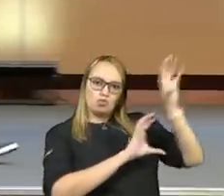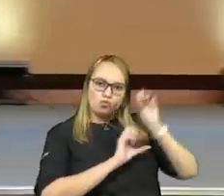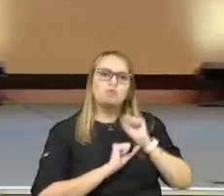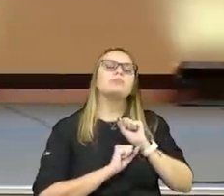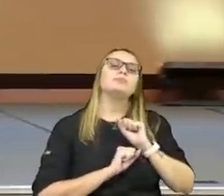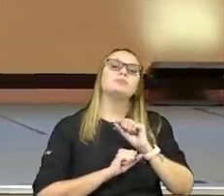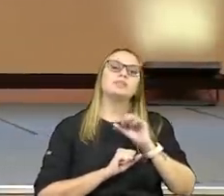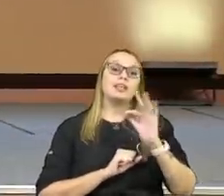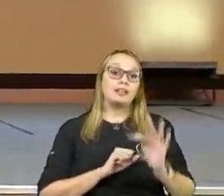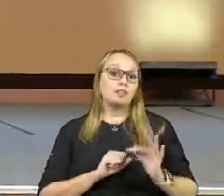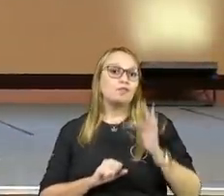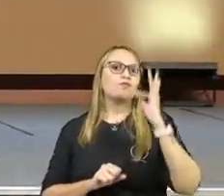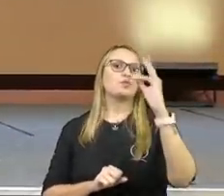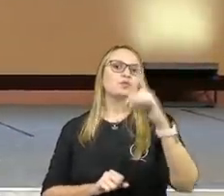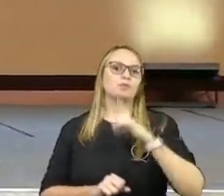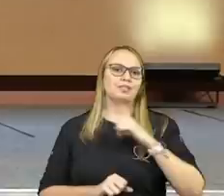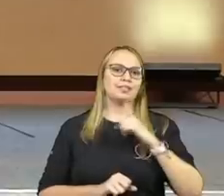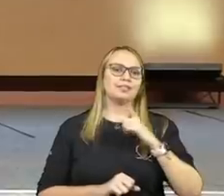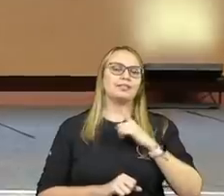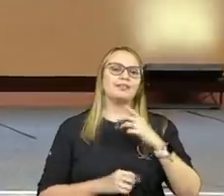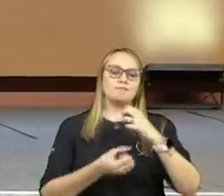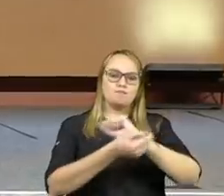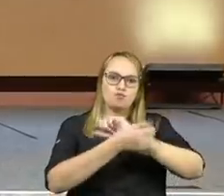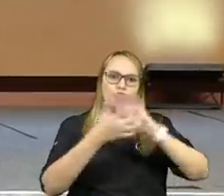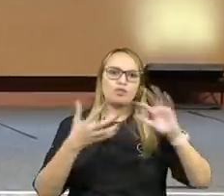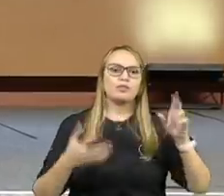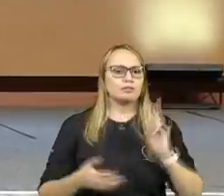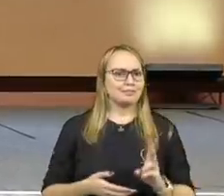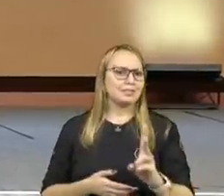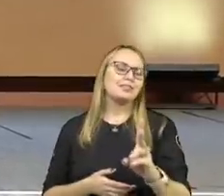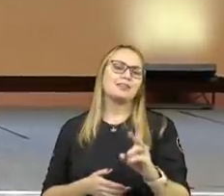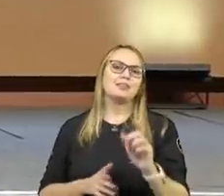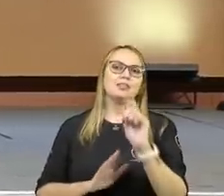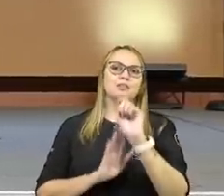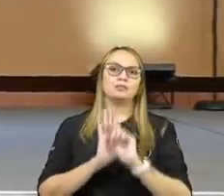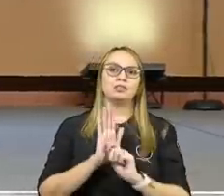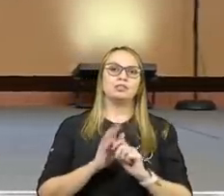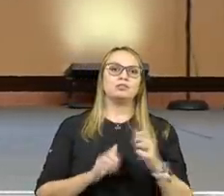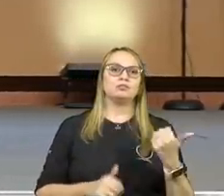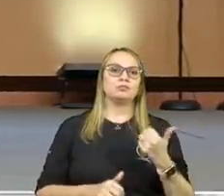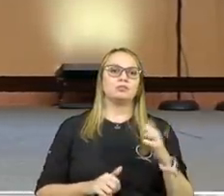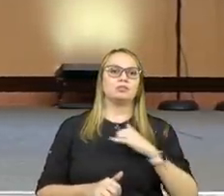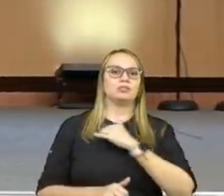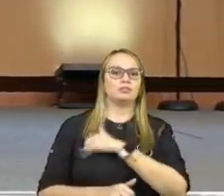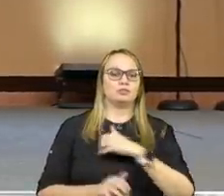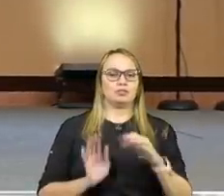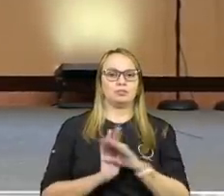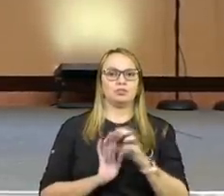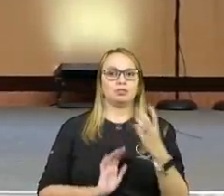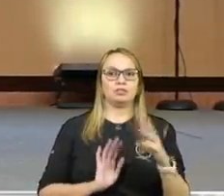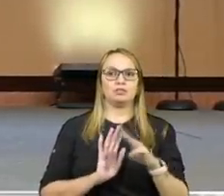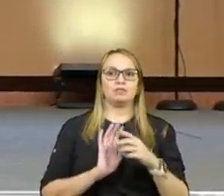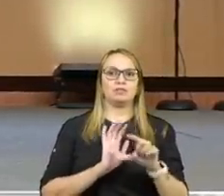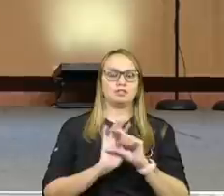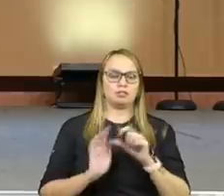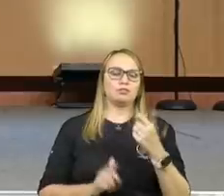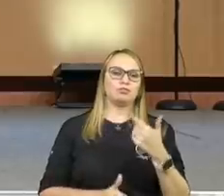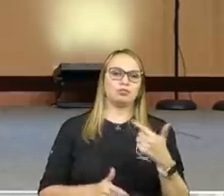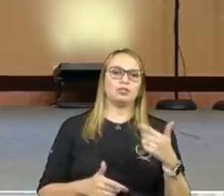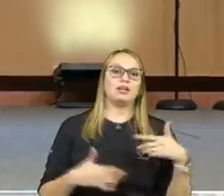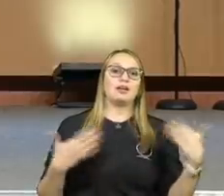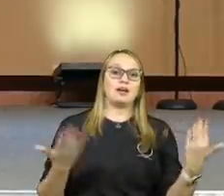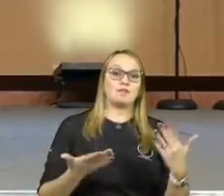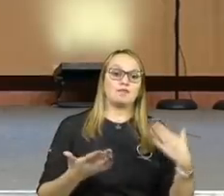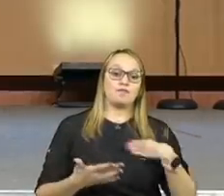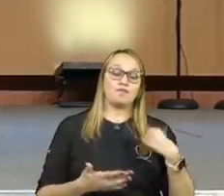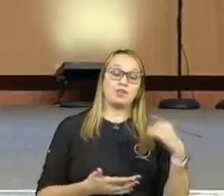a imagem gloriosa, que é permanente. Num texto para você entender de 1 João 3:2. Amados, agora somos filhos